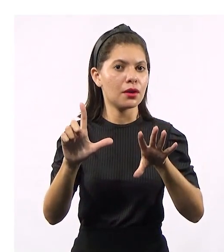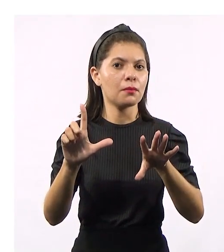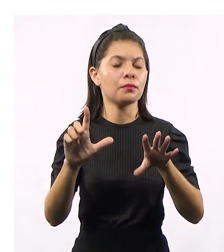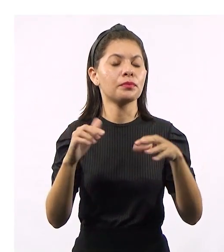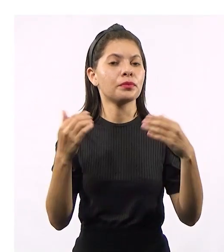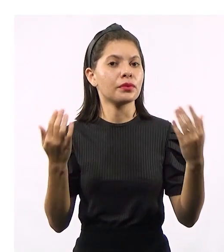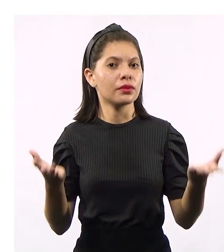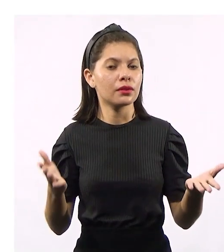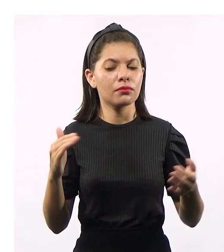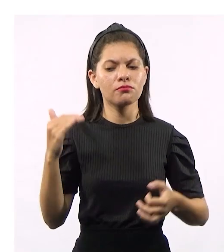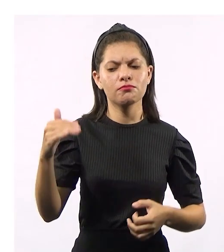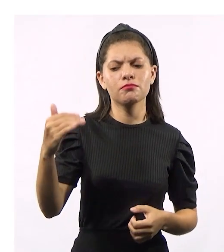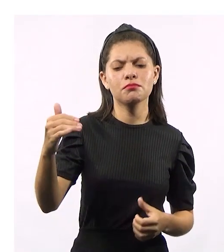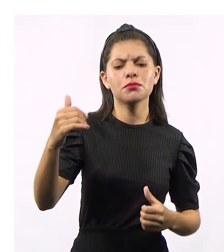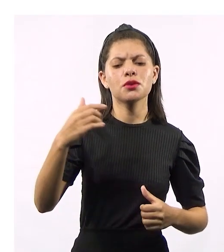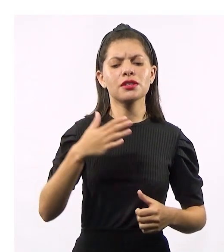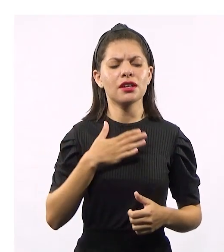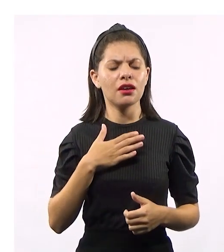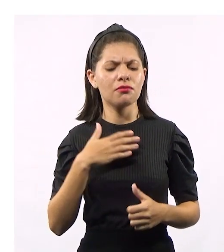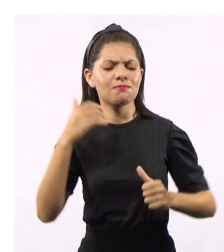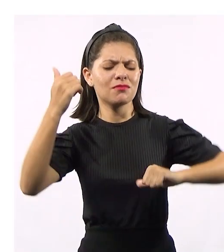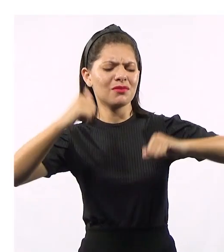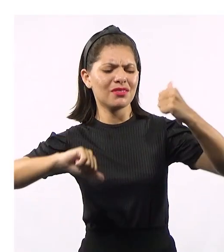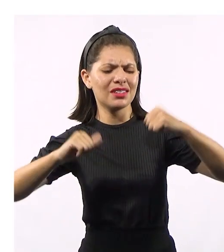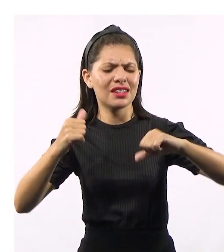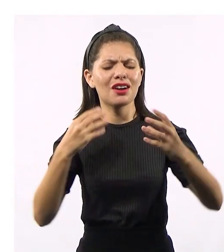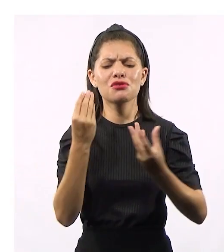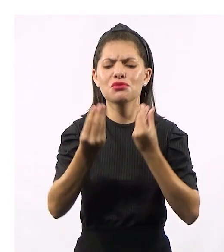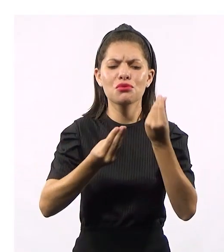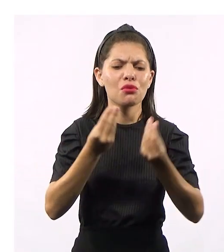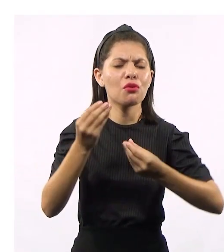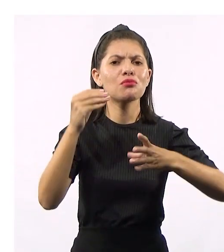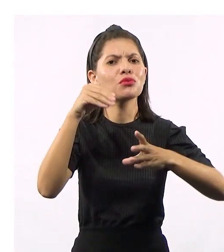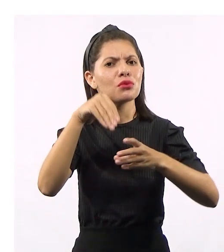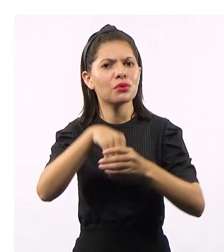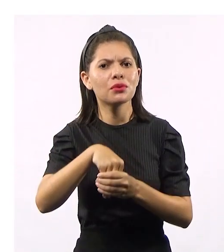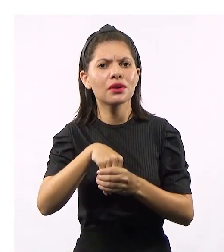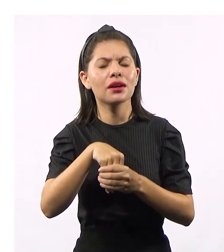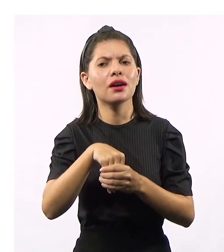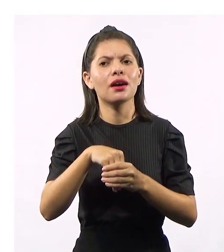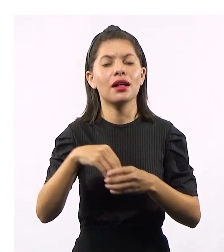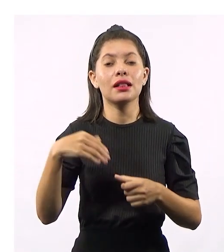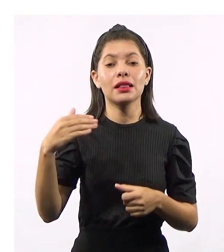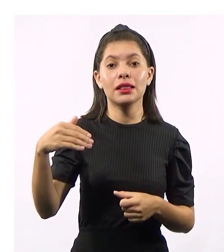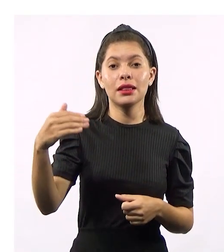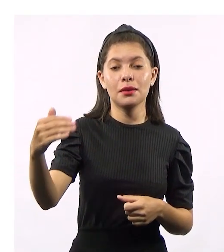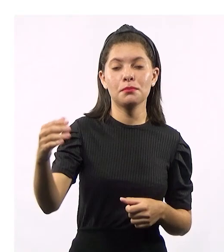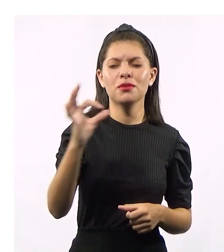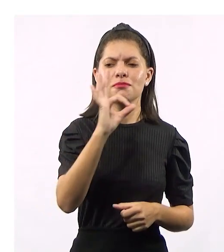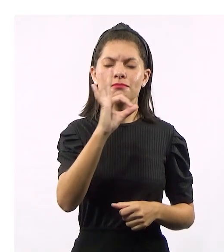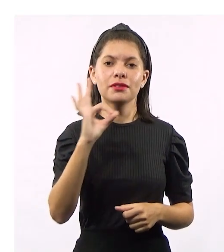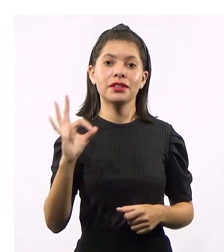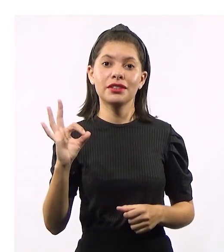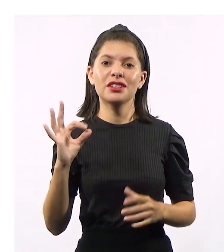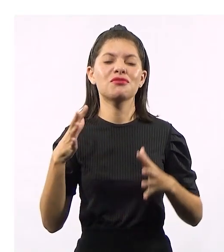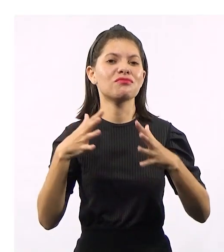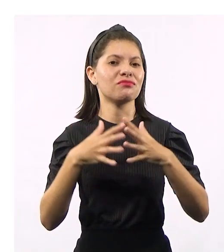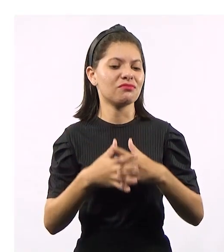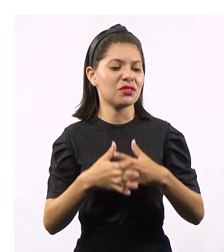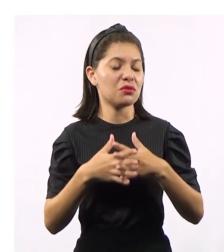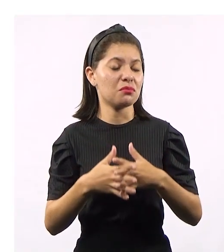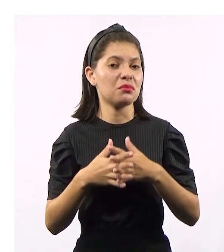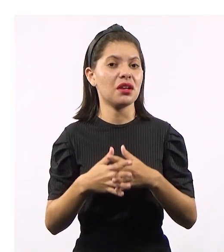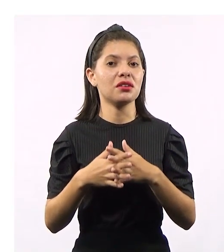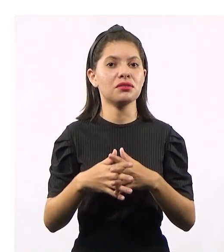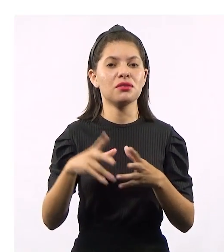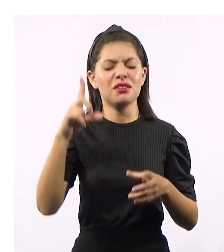eu teria que depois analisar isso e verificar como eu poderia encaixar em caixas para poder depois ter o tratamento estatístico. Então, isso